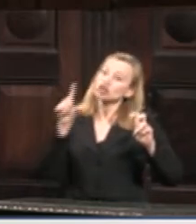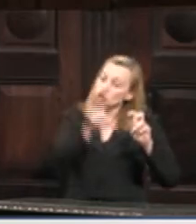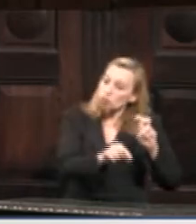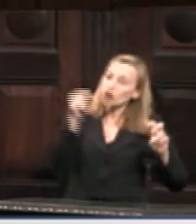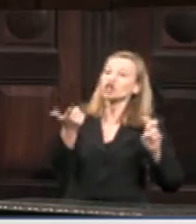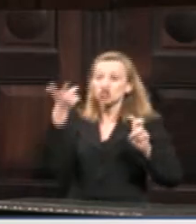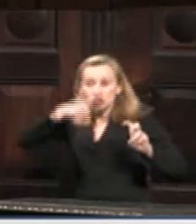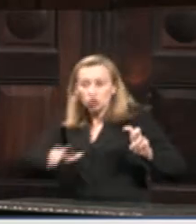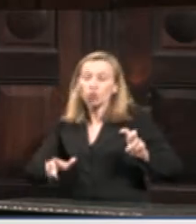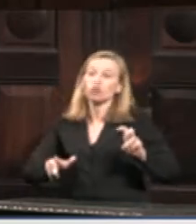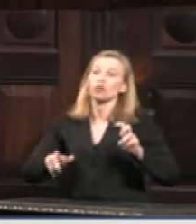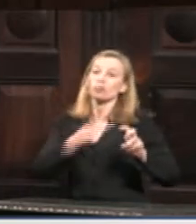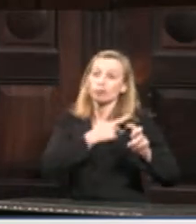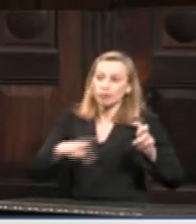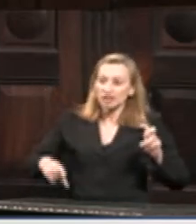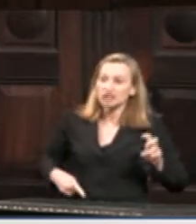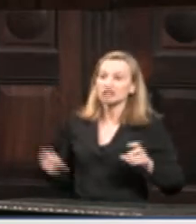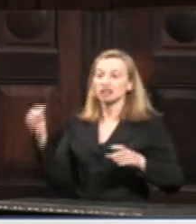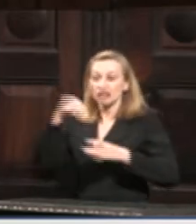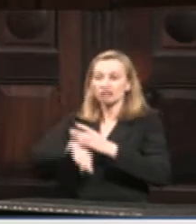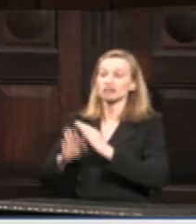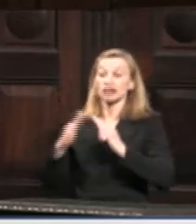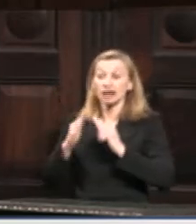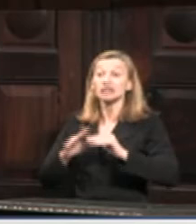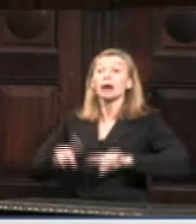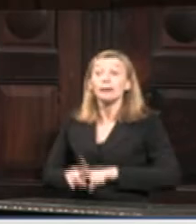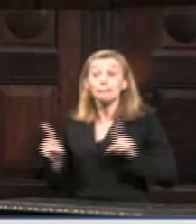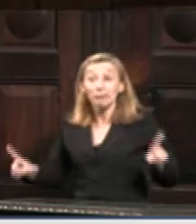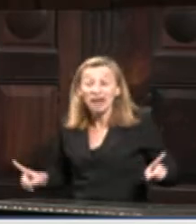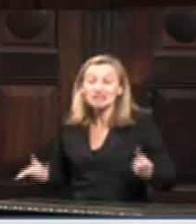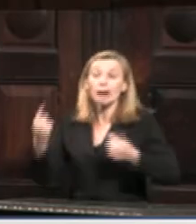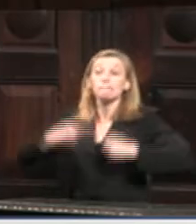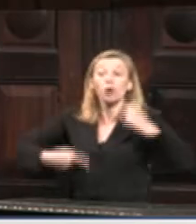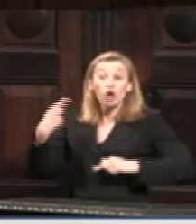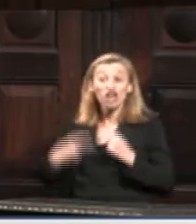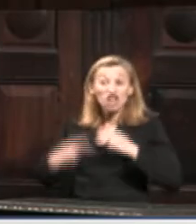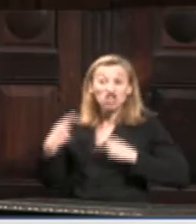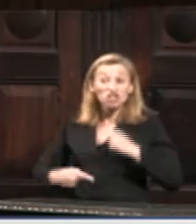admiração pessoal, uma admiração pelo seu trabalho. Mas a política,